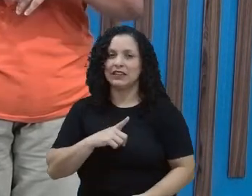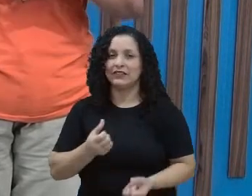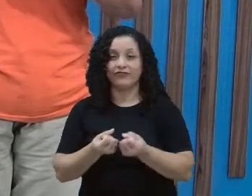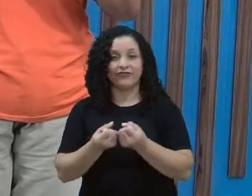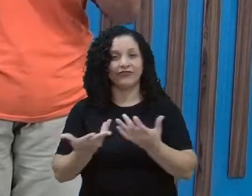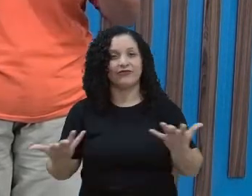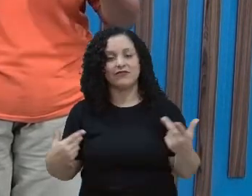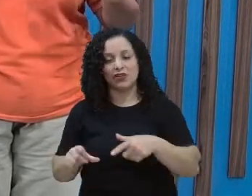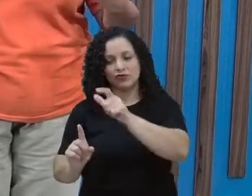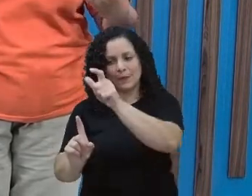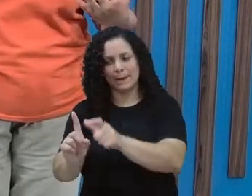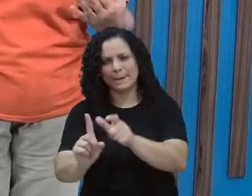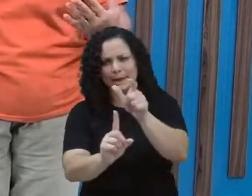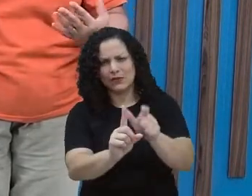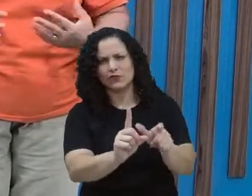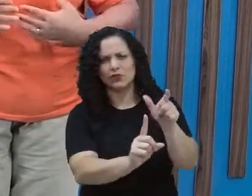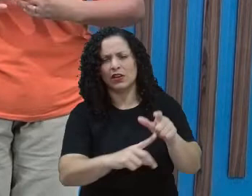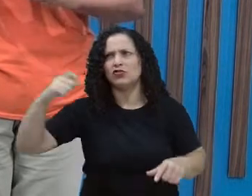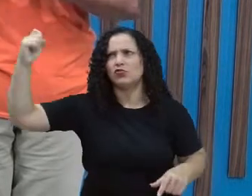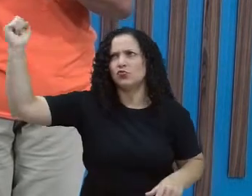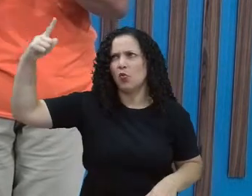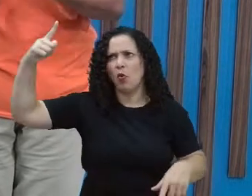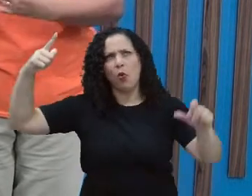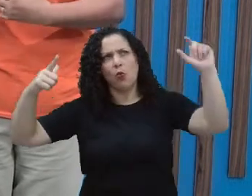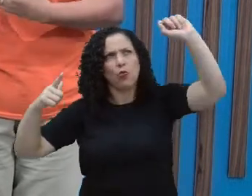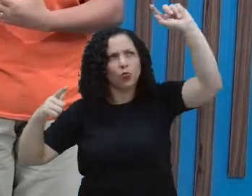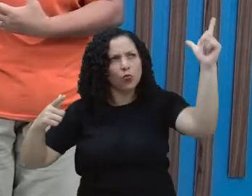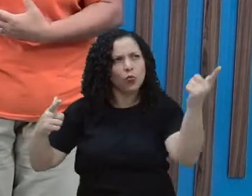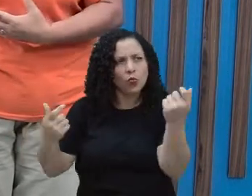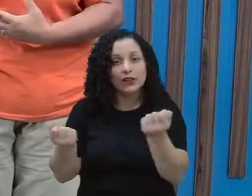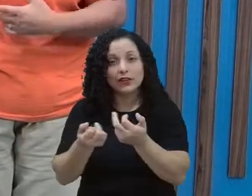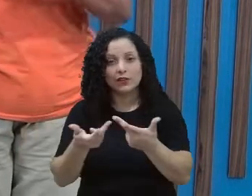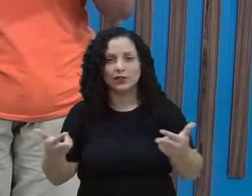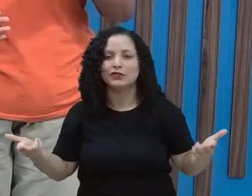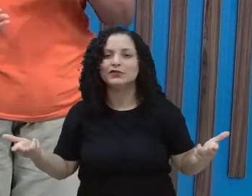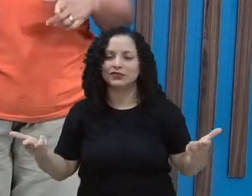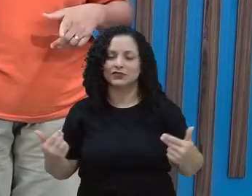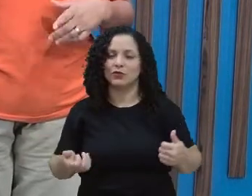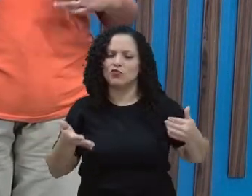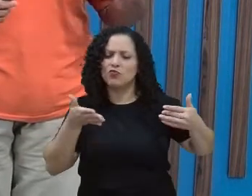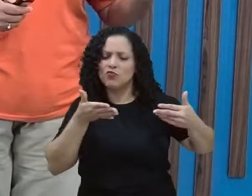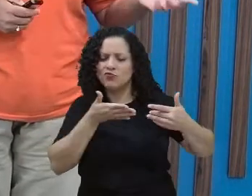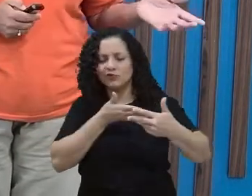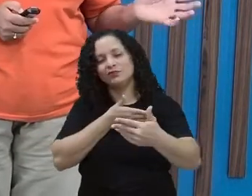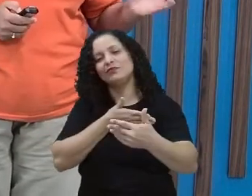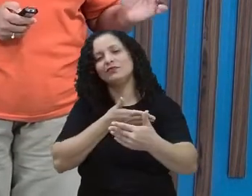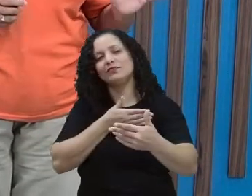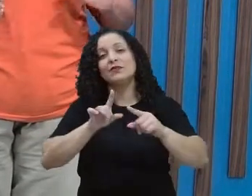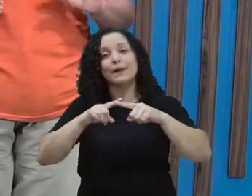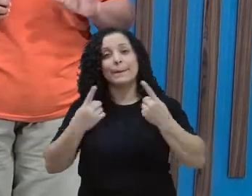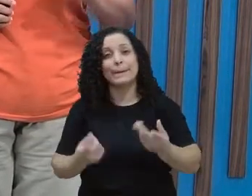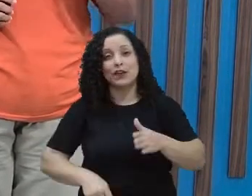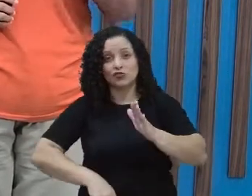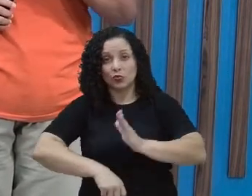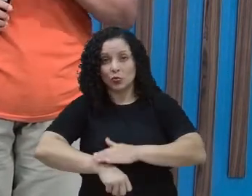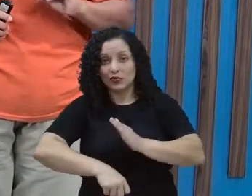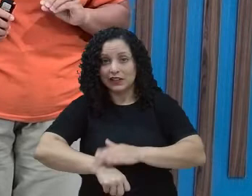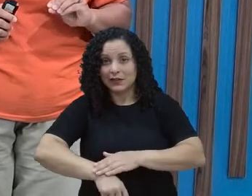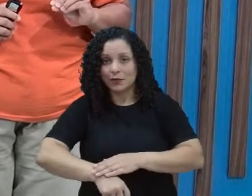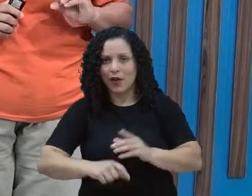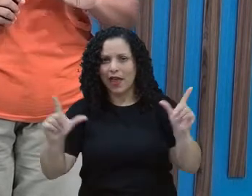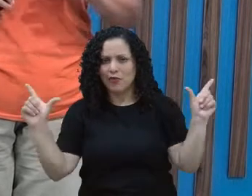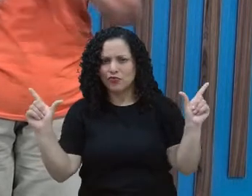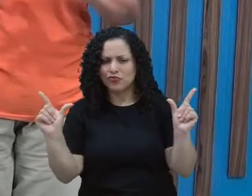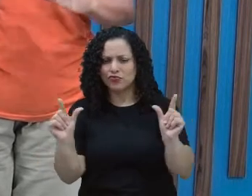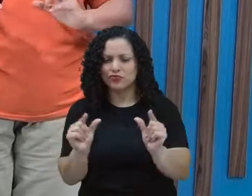personagens, outros desdobramentos e outras continuações. Porém, como o nosso tempo aqui é